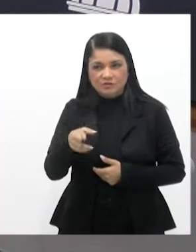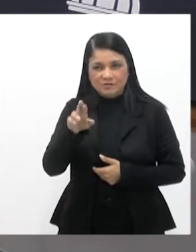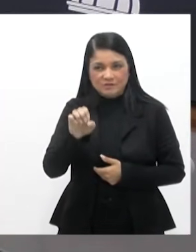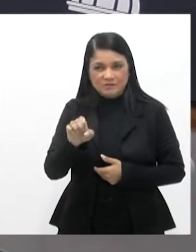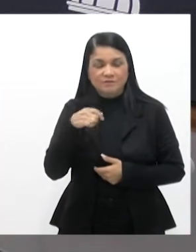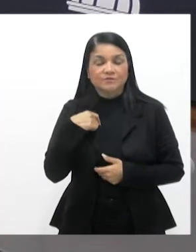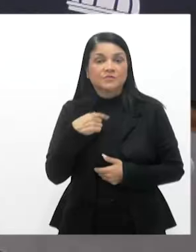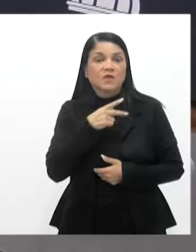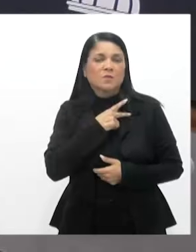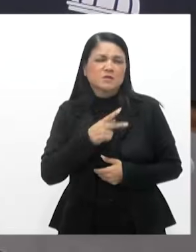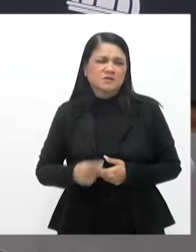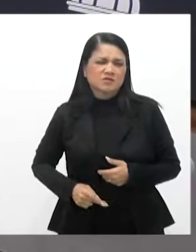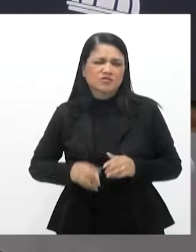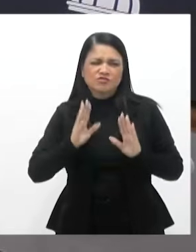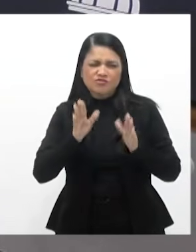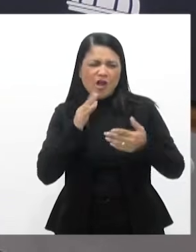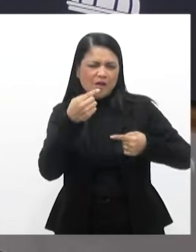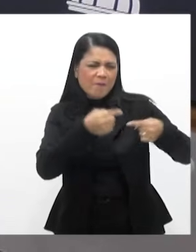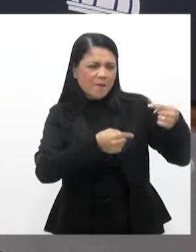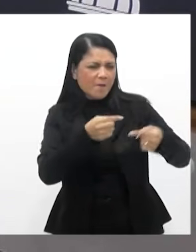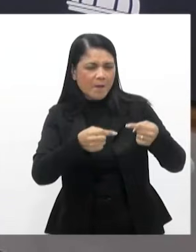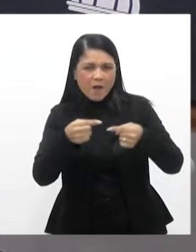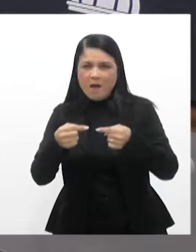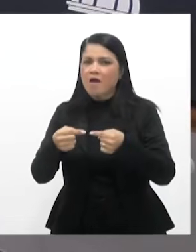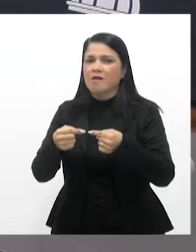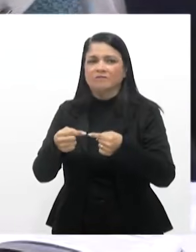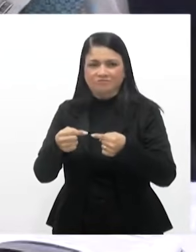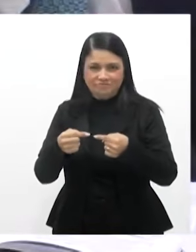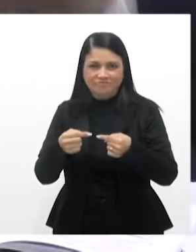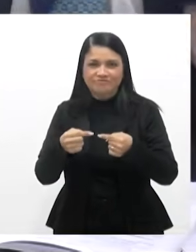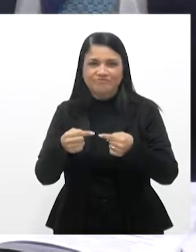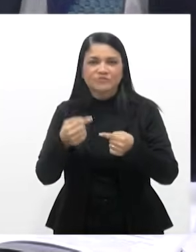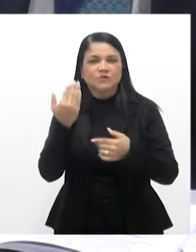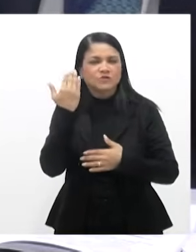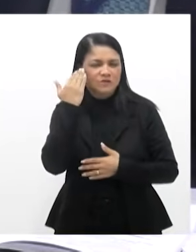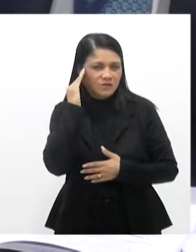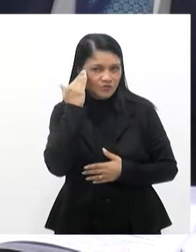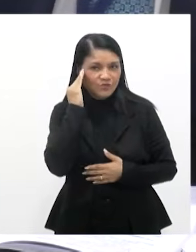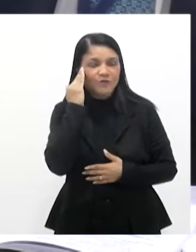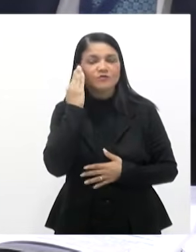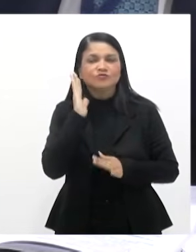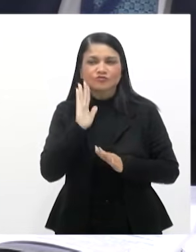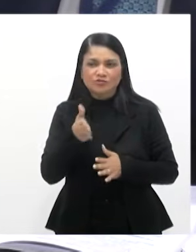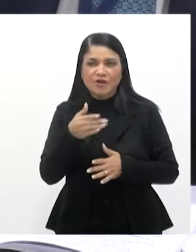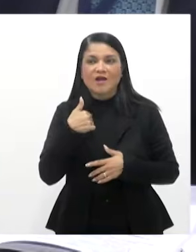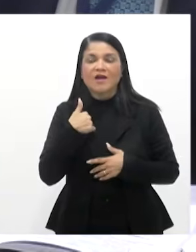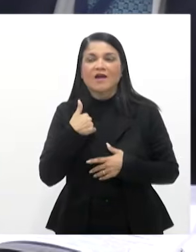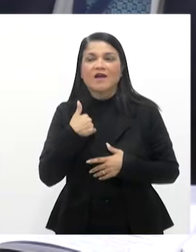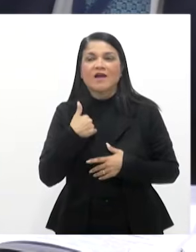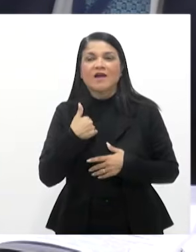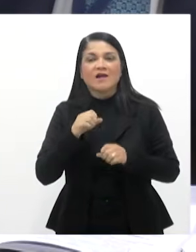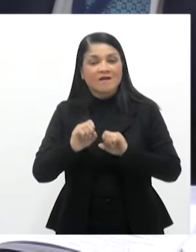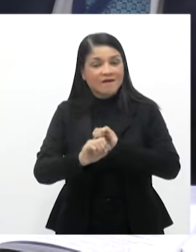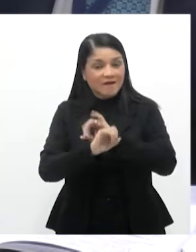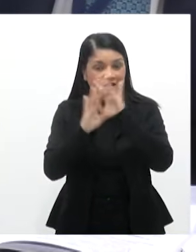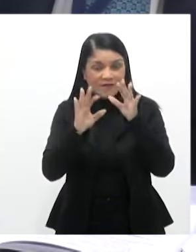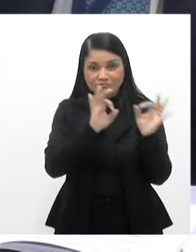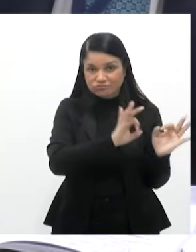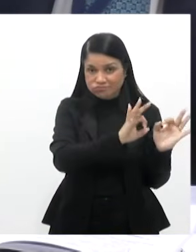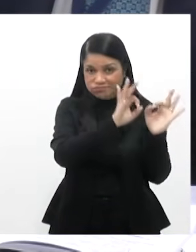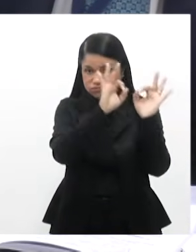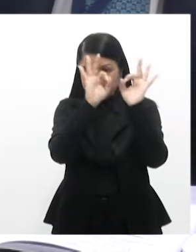acho que já esgotamos aqui nossos entendimentos. Mais uma vez, só deixando claro para quem nos